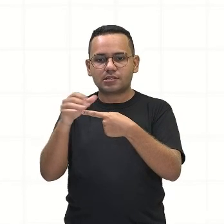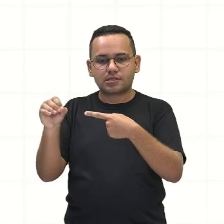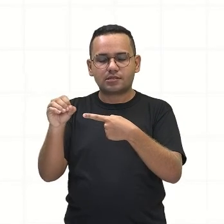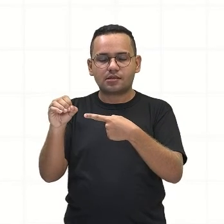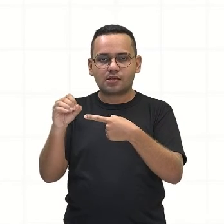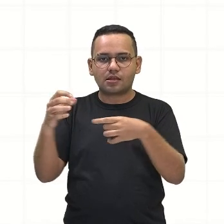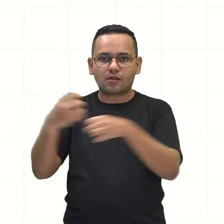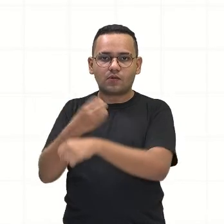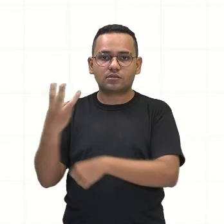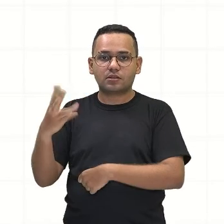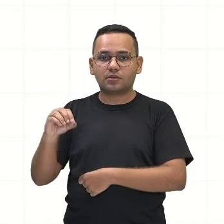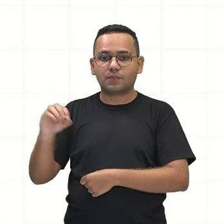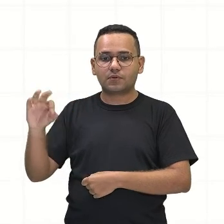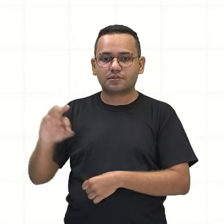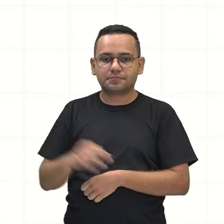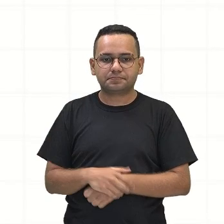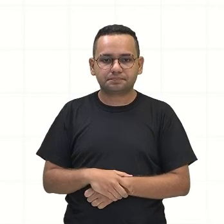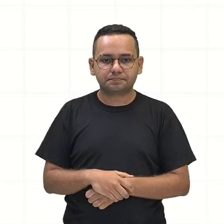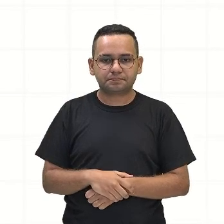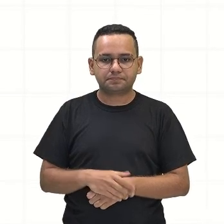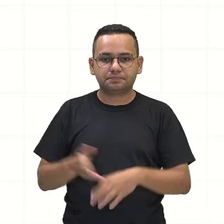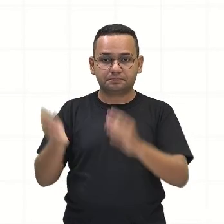30%.